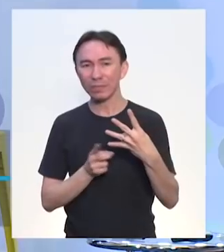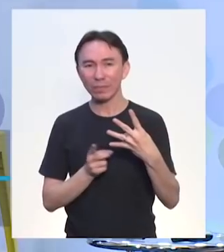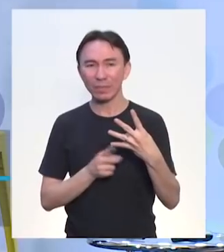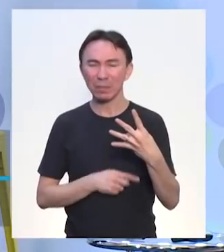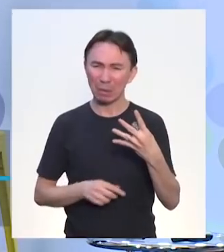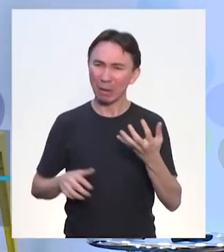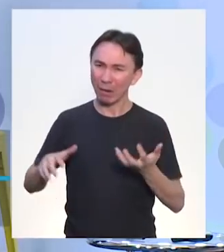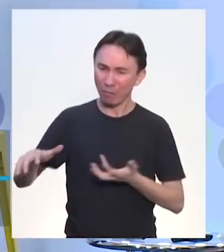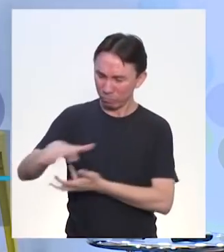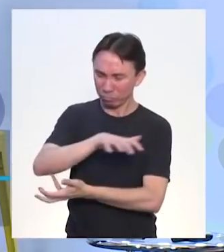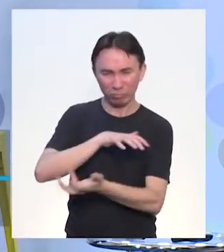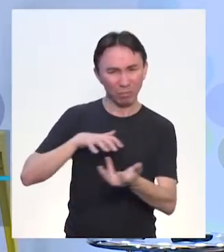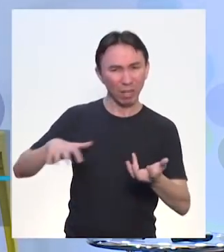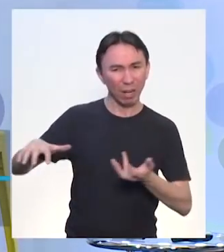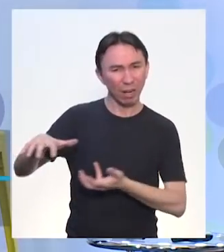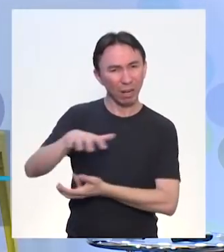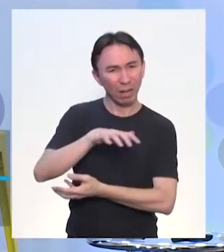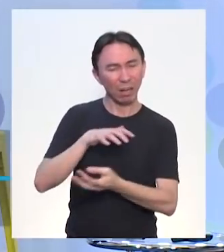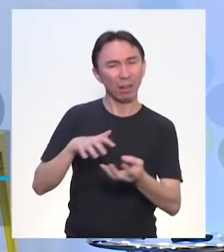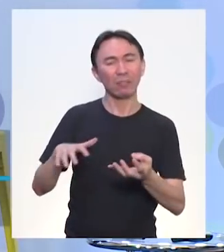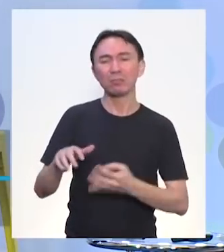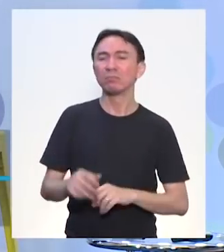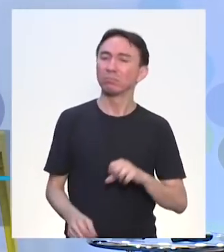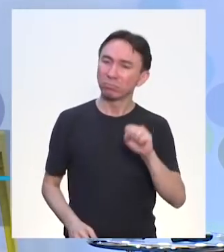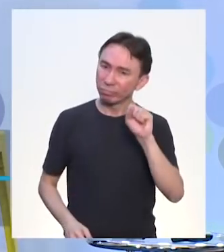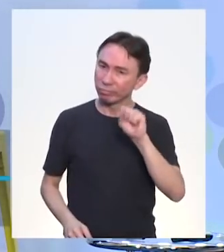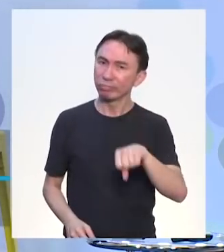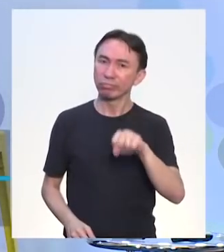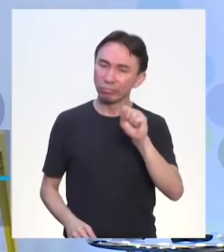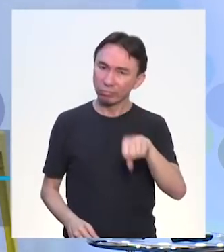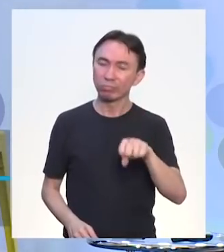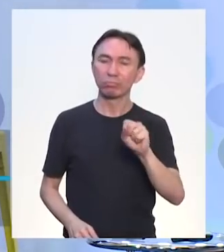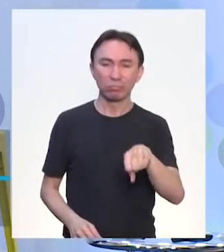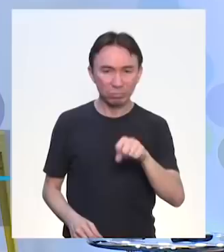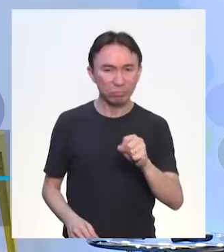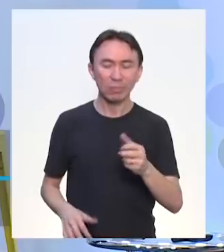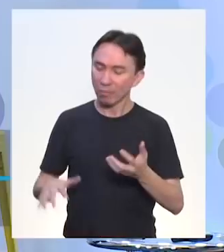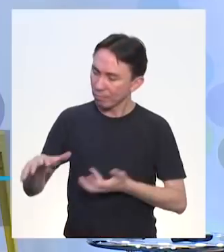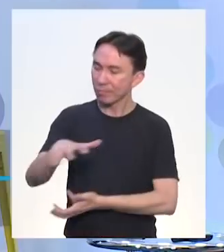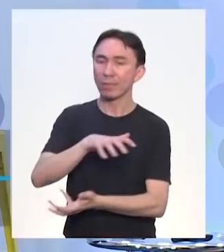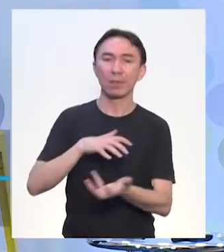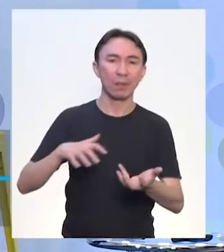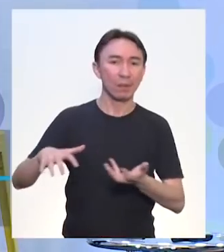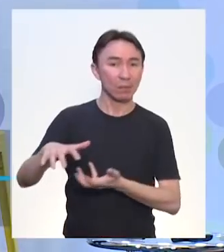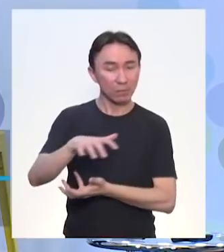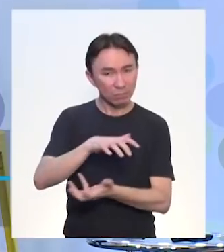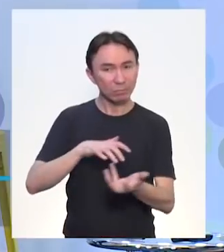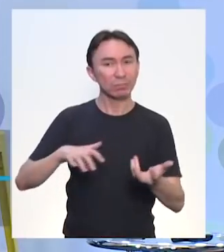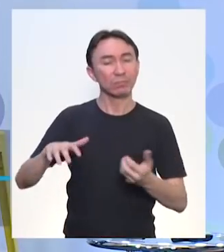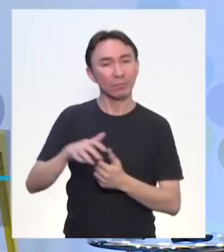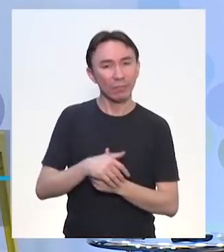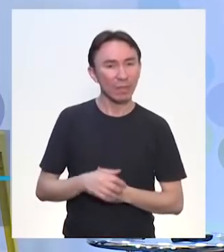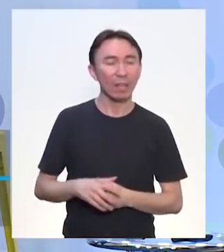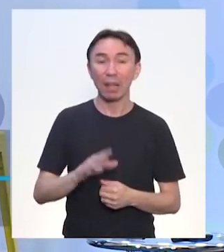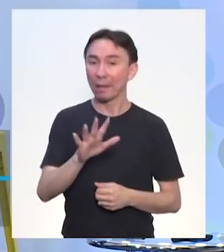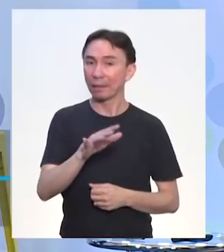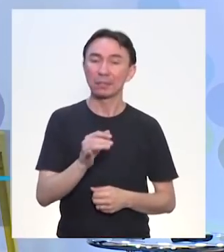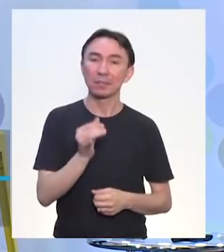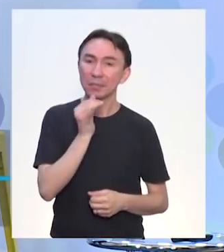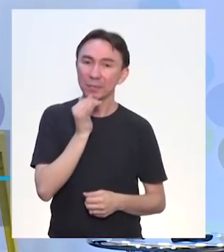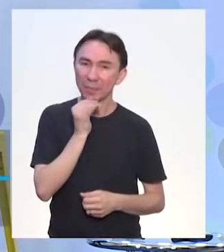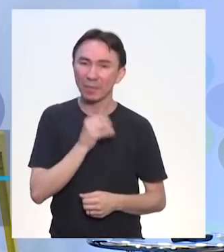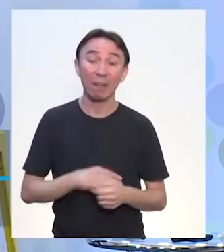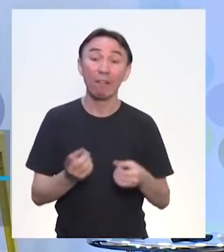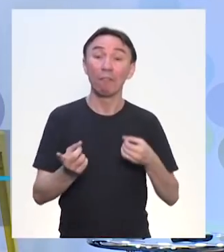era revolucionária? Sim, ela não era reacionária. Na medida em que ela não pregava a volta